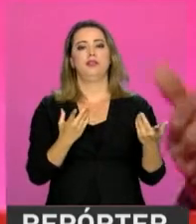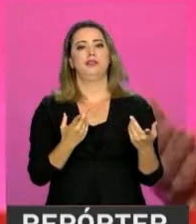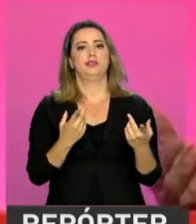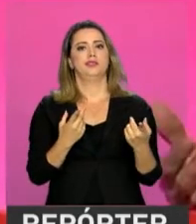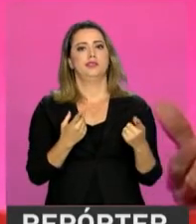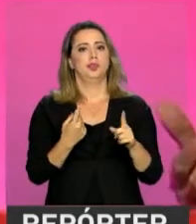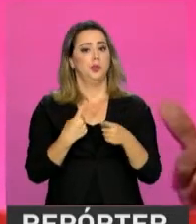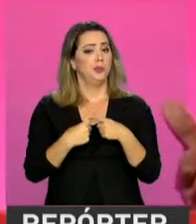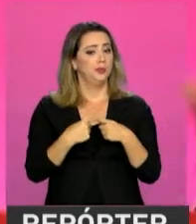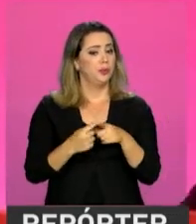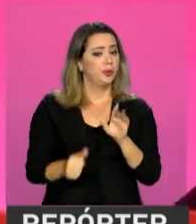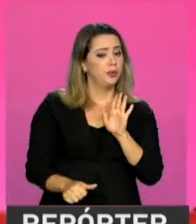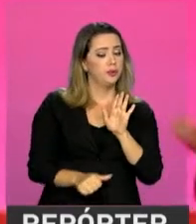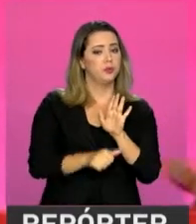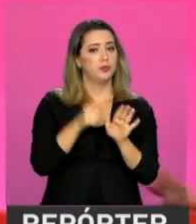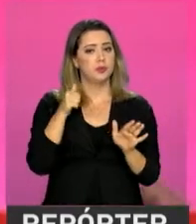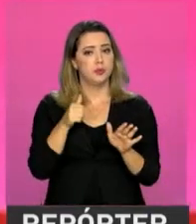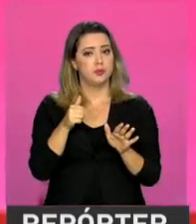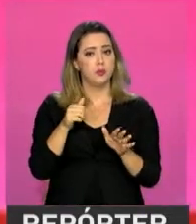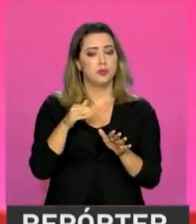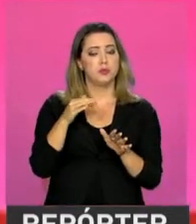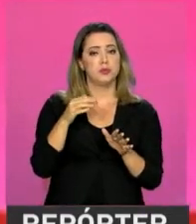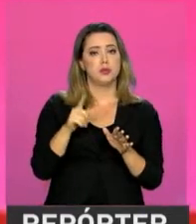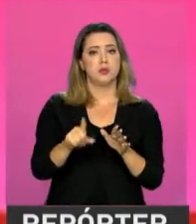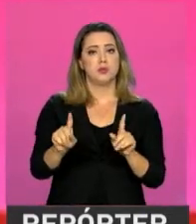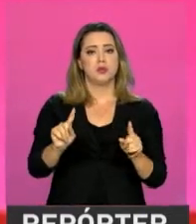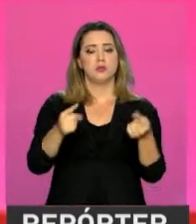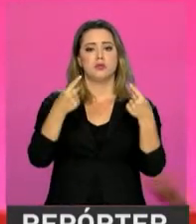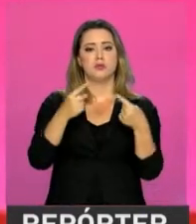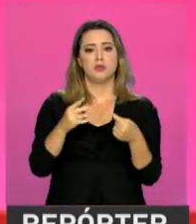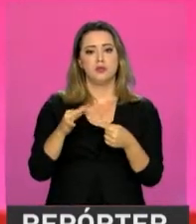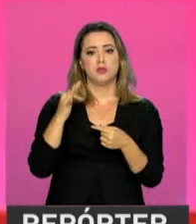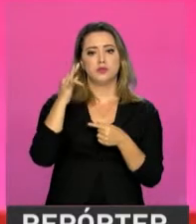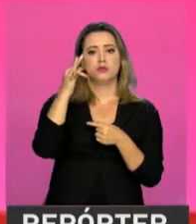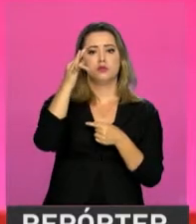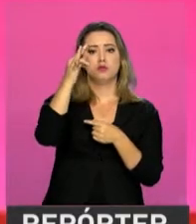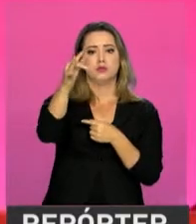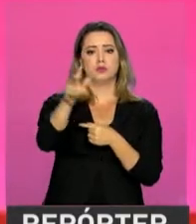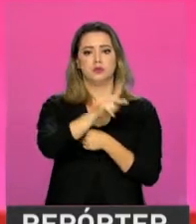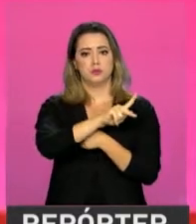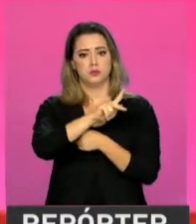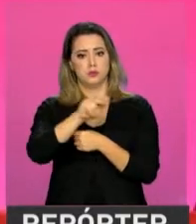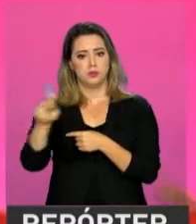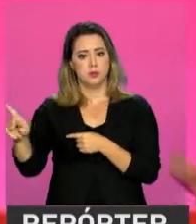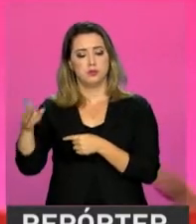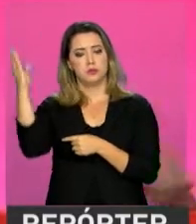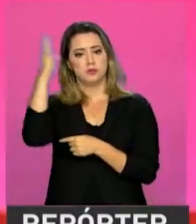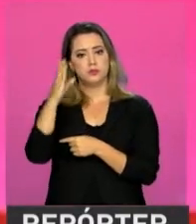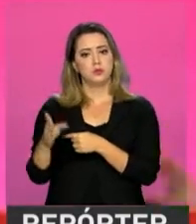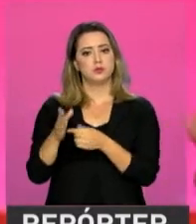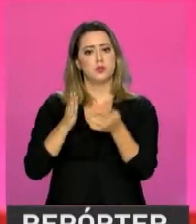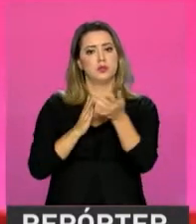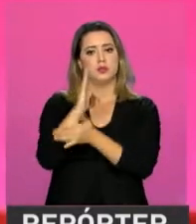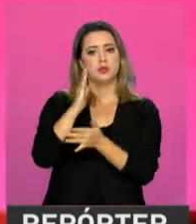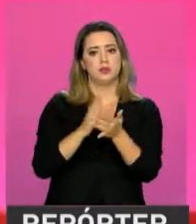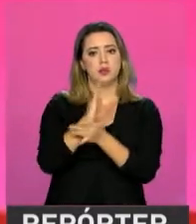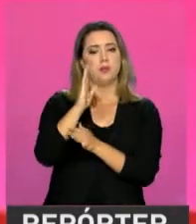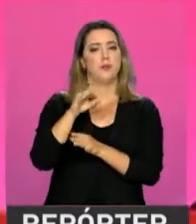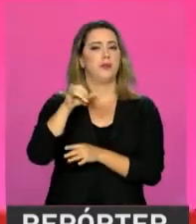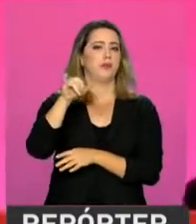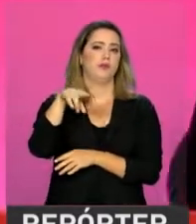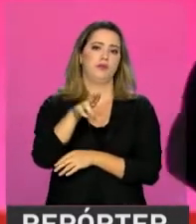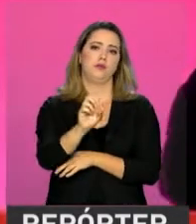primeiro desafio do próximo presidente da república será aprovar uma reforma da previdência já